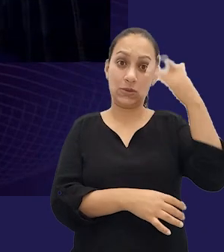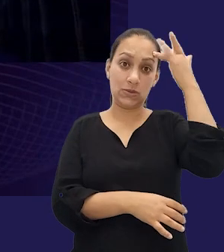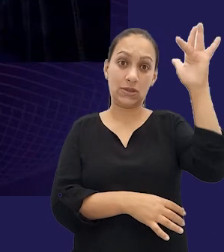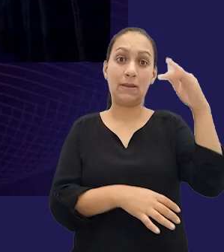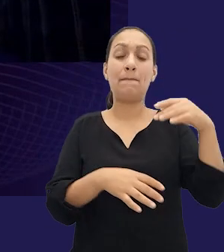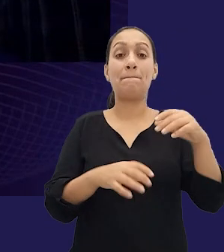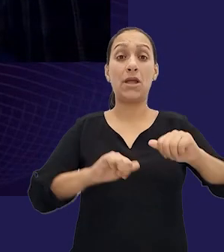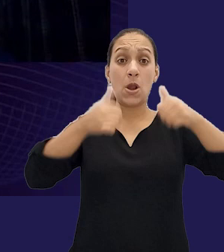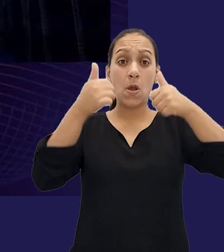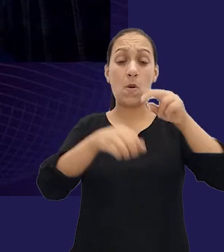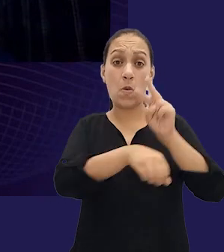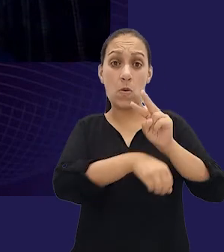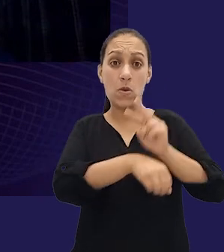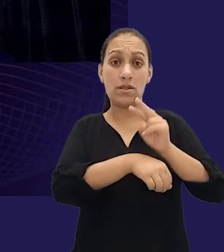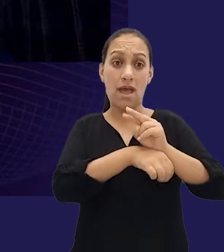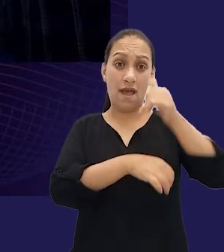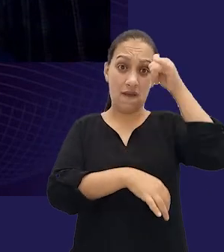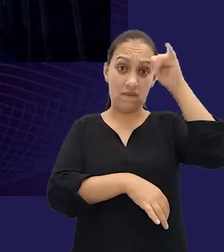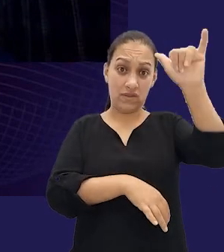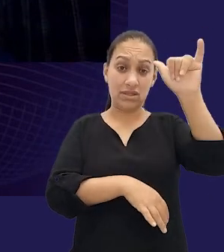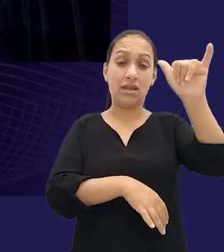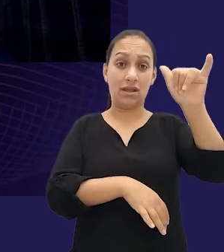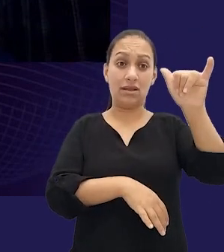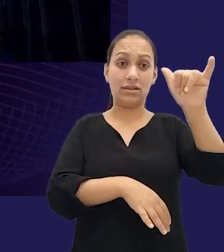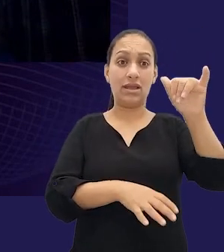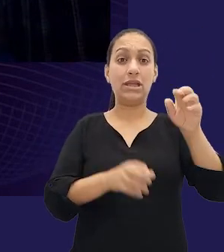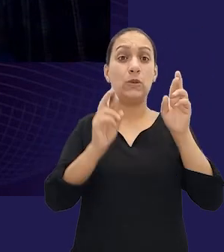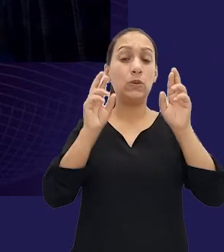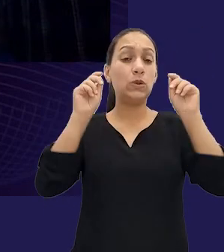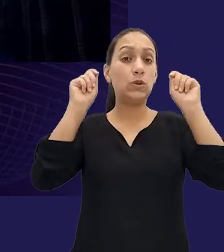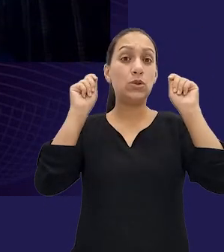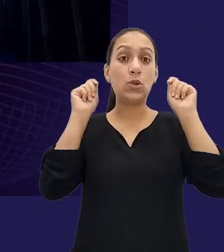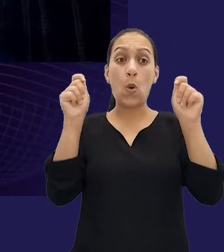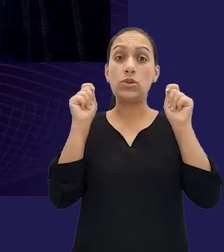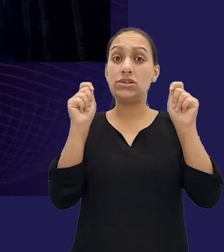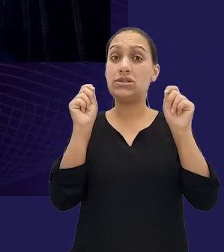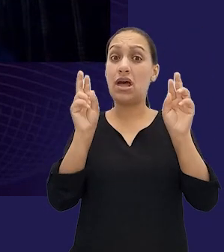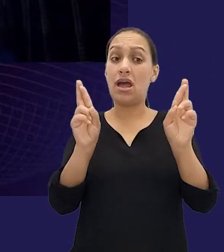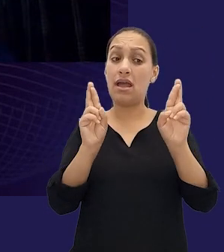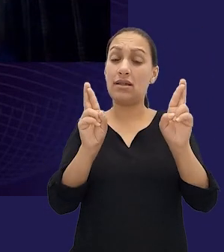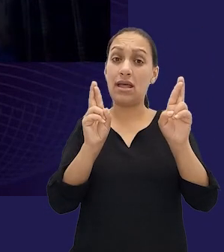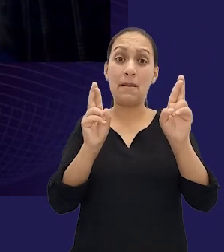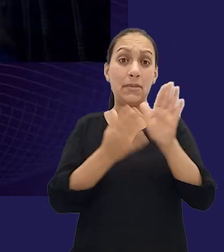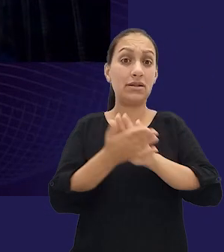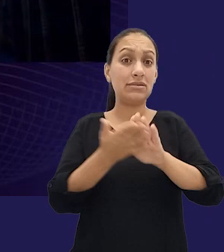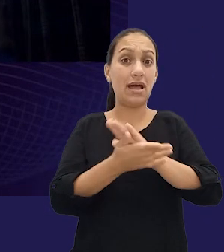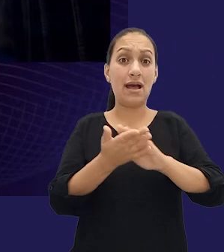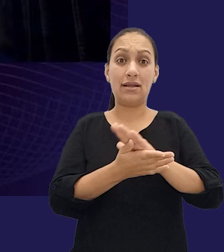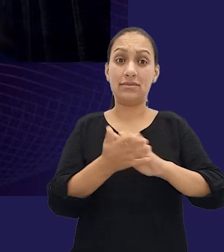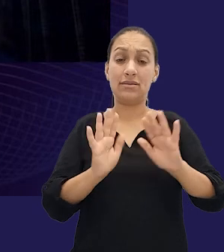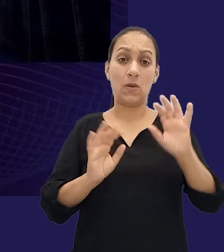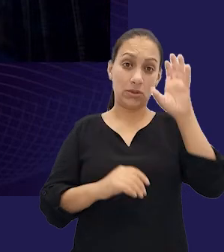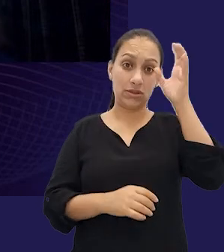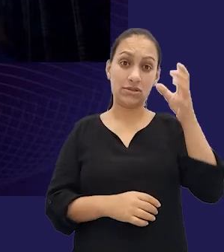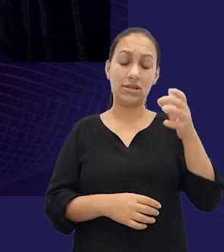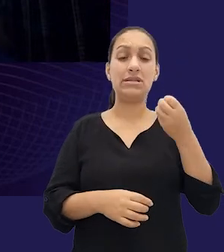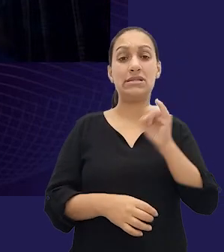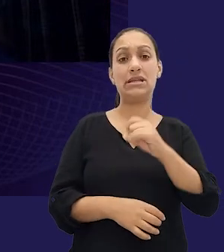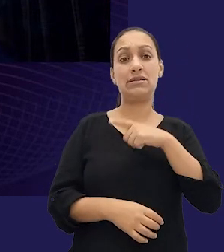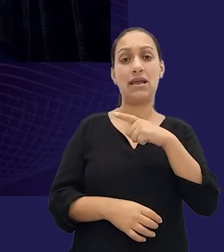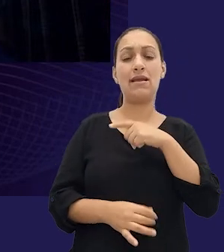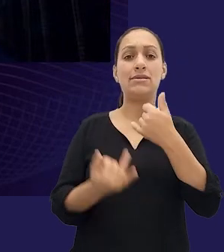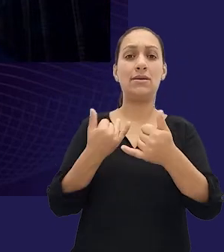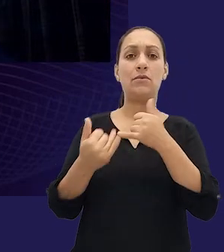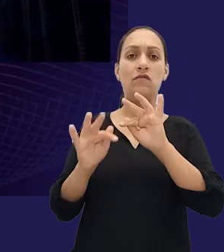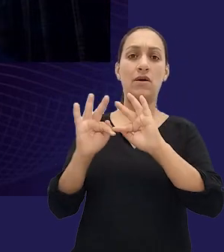cuidar, se prevenir e torcer para que não sejamos vítimas, né? E se tenhamos aí pessoas que estejam, né,